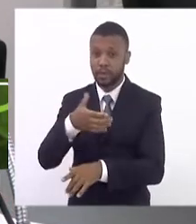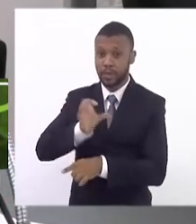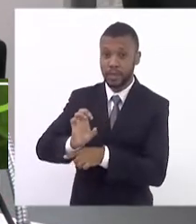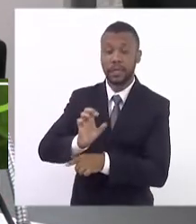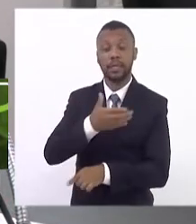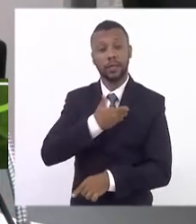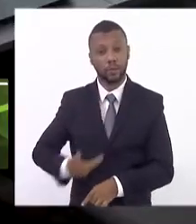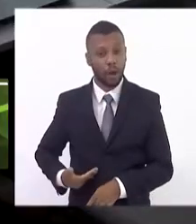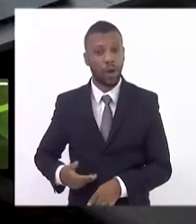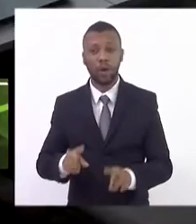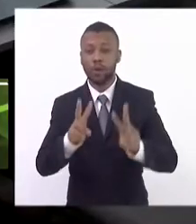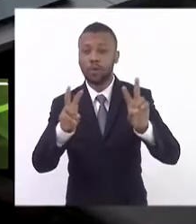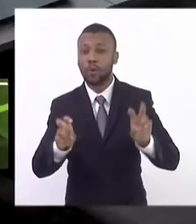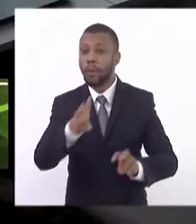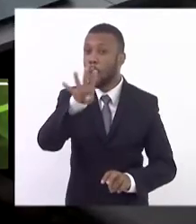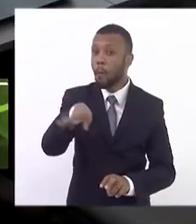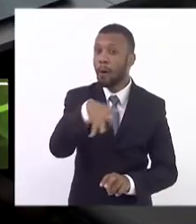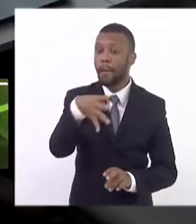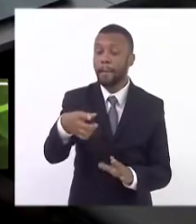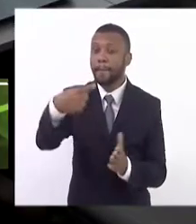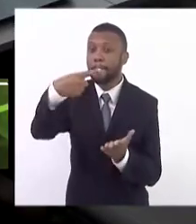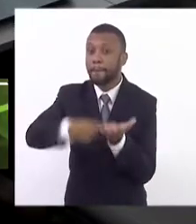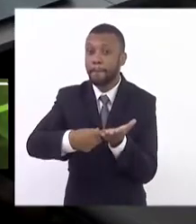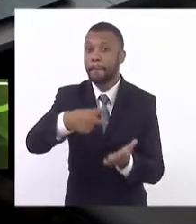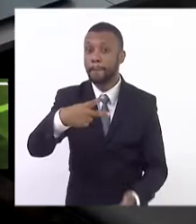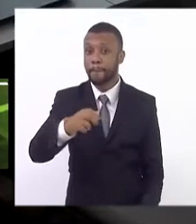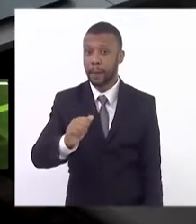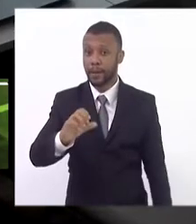programa Pacto RJ.